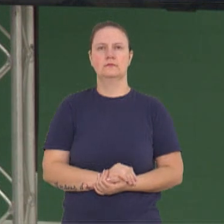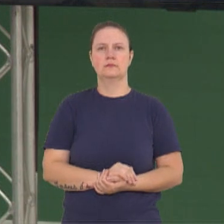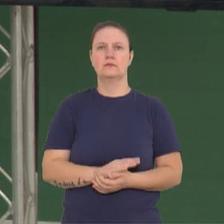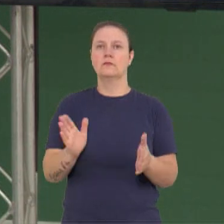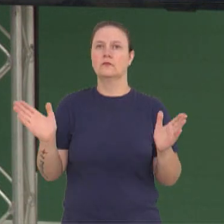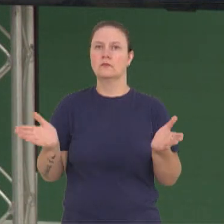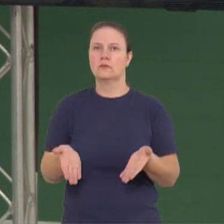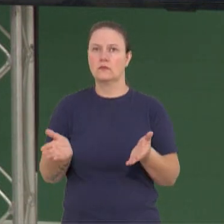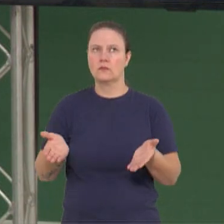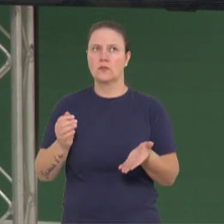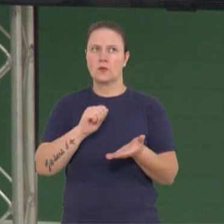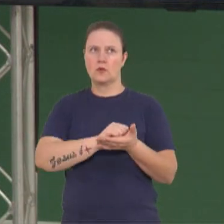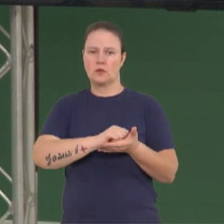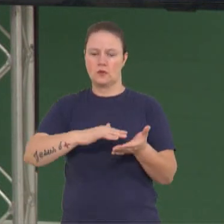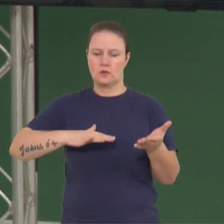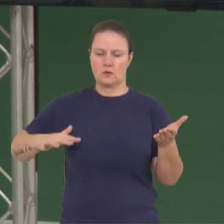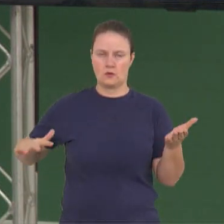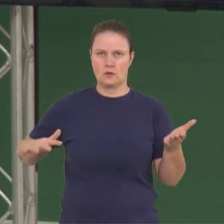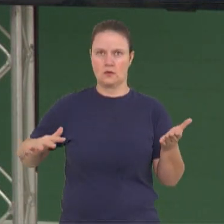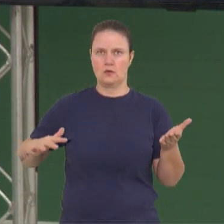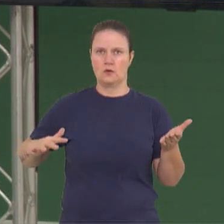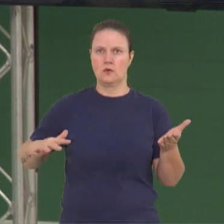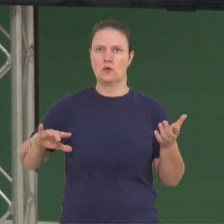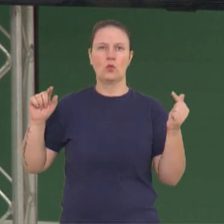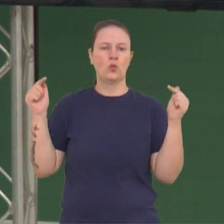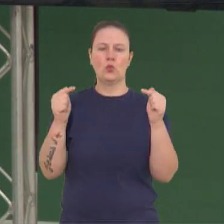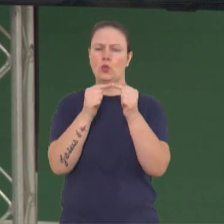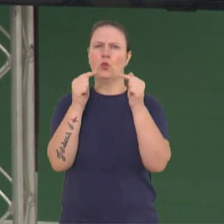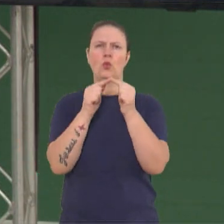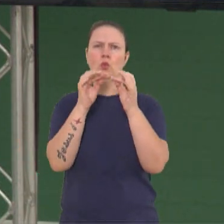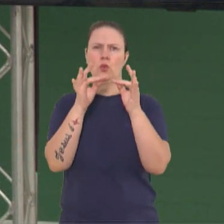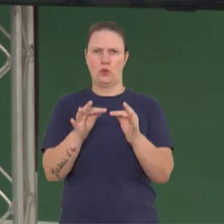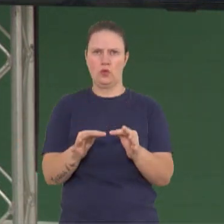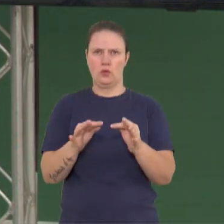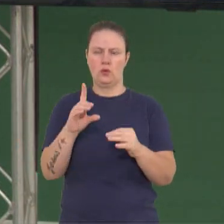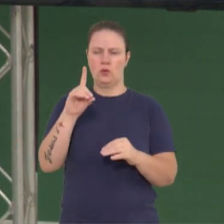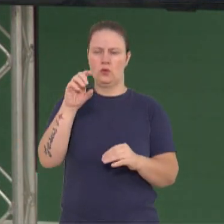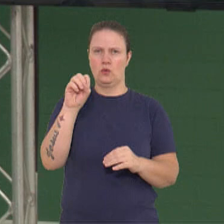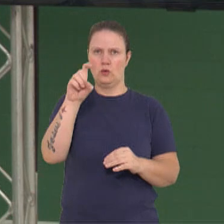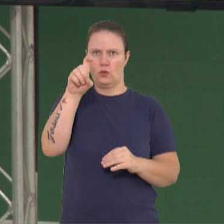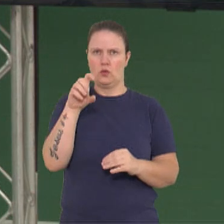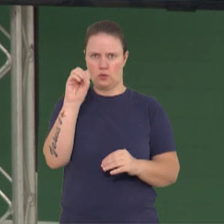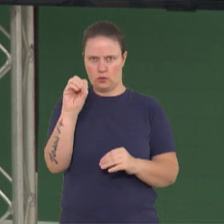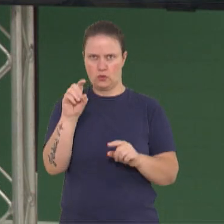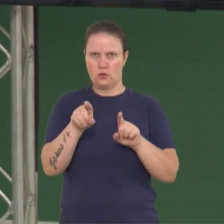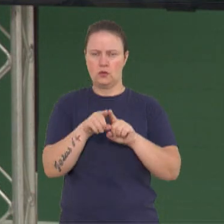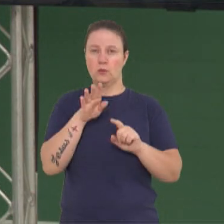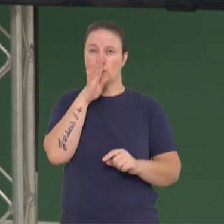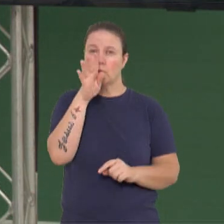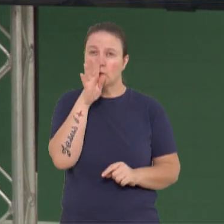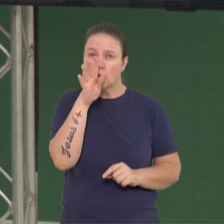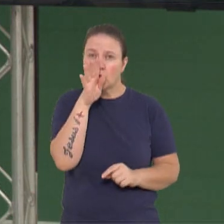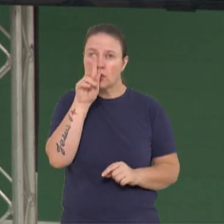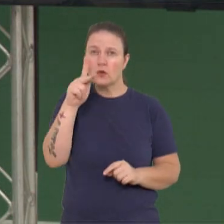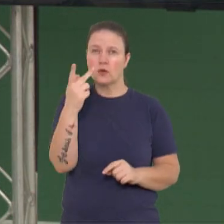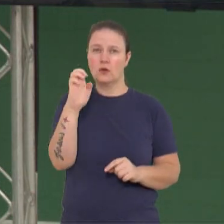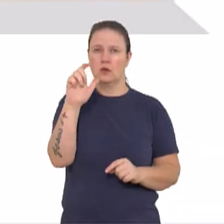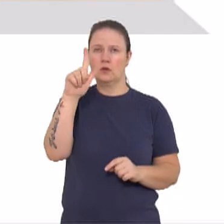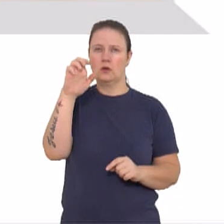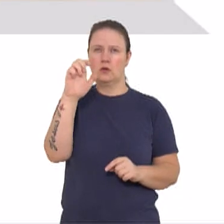Vamos agora resolver uma atividade sobre a doxografia e a crítica de Hegel a Heráclito.